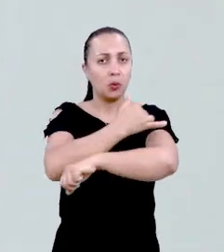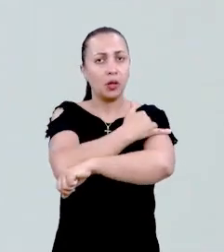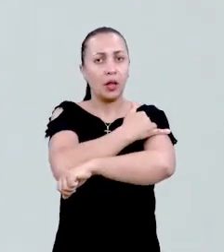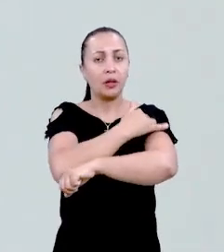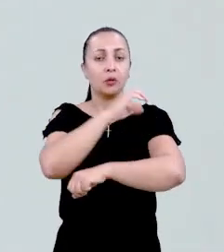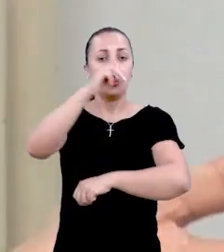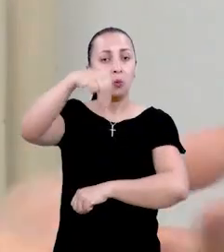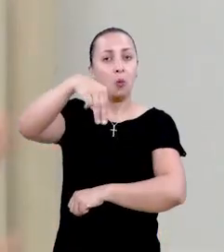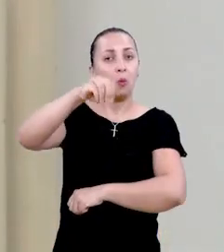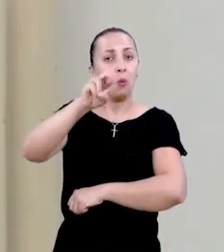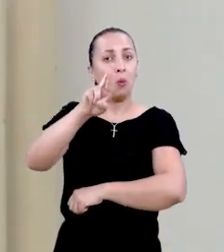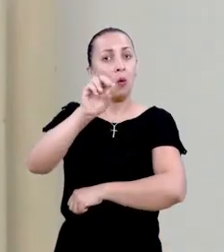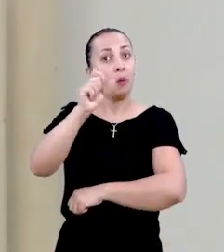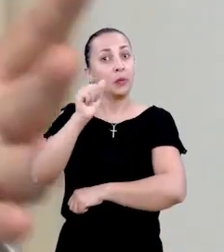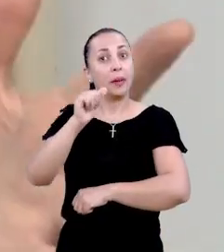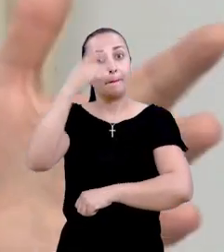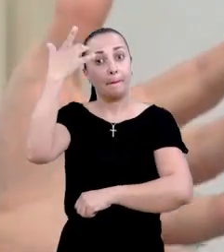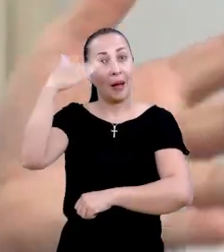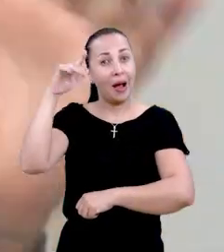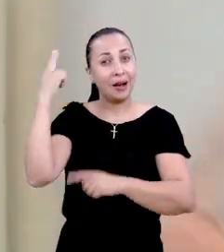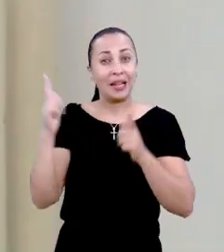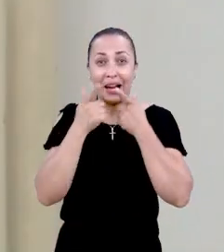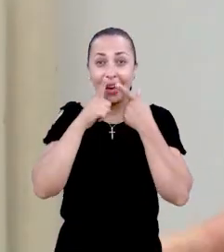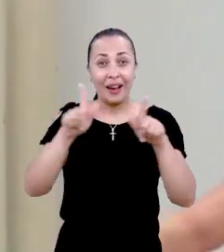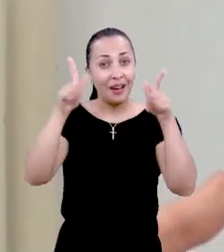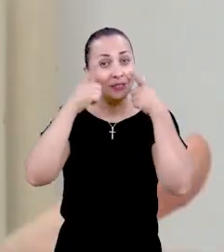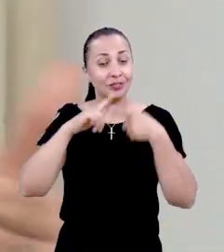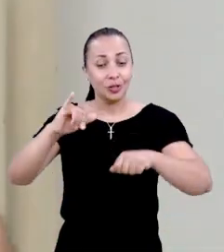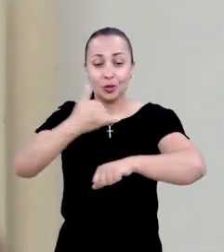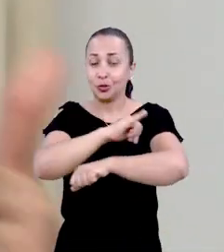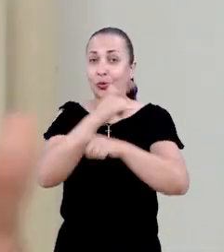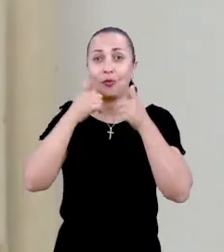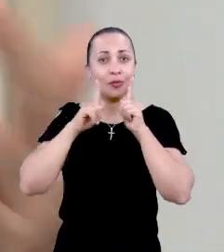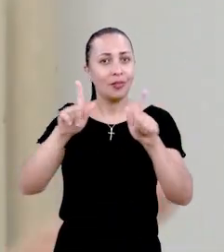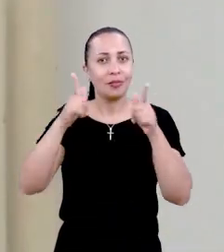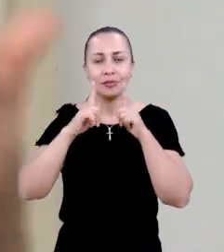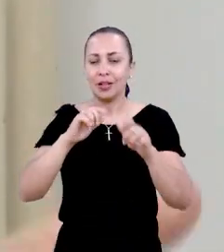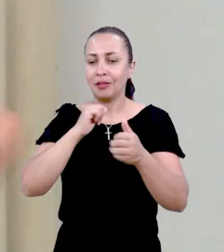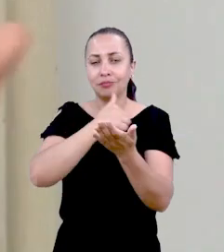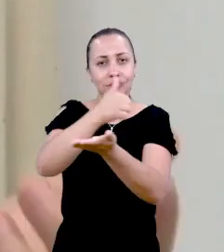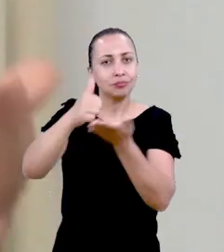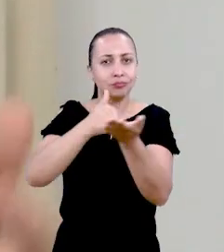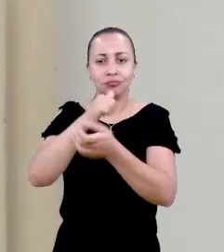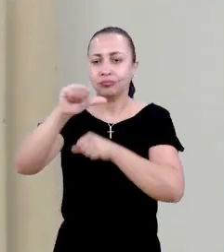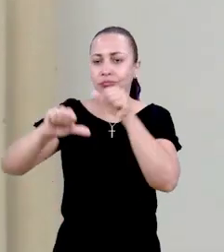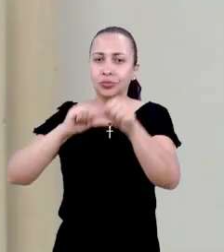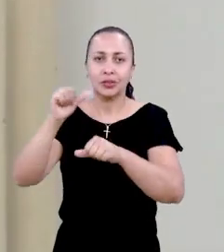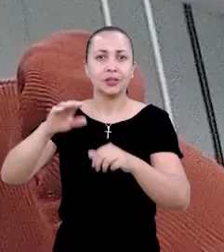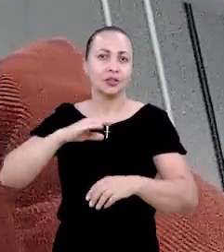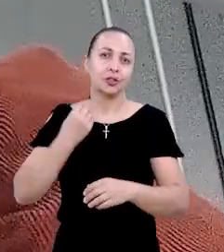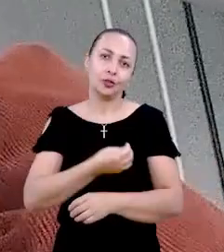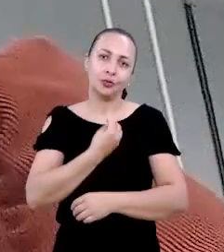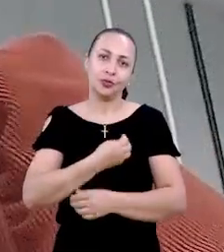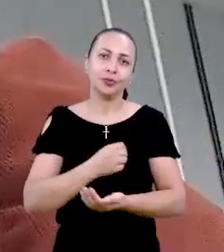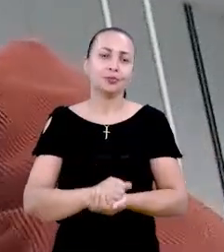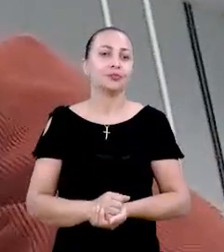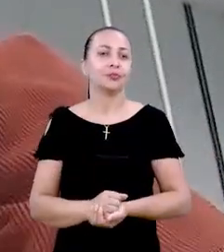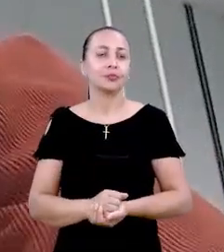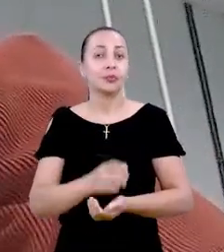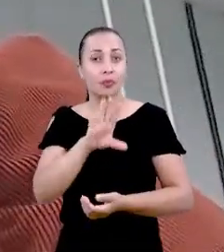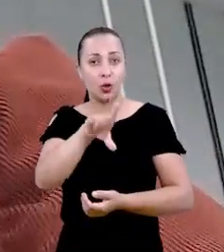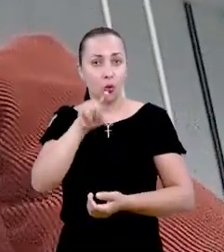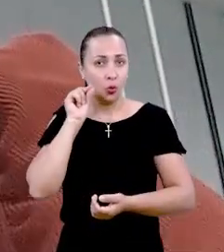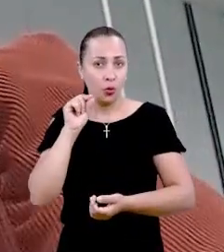obesidade mórbida com o tratamento convencional à base de mudança de estilo de vida. Eu resolvi fazer a